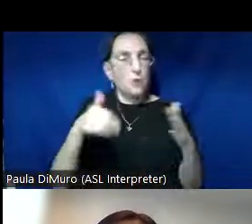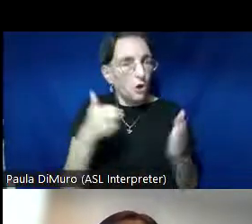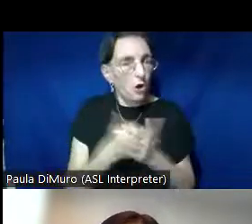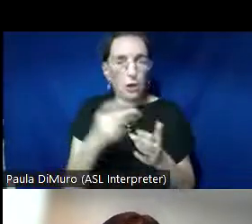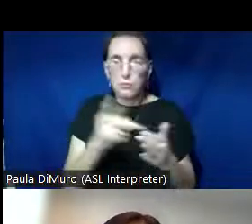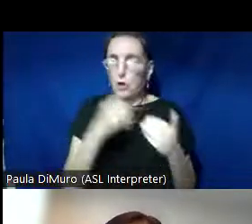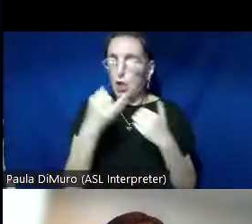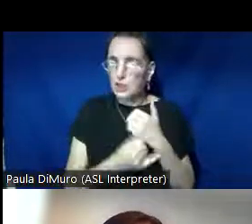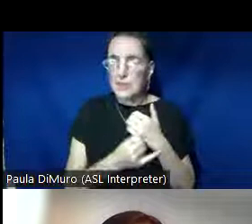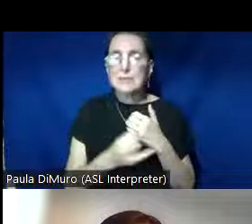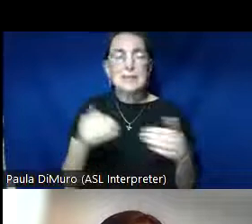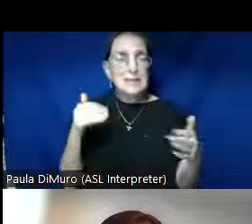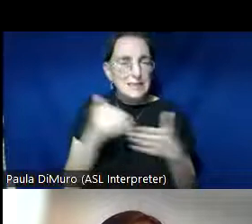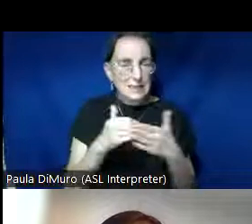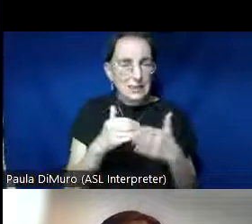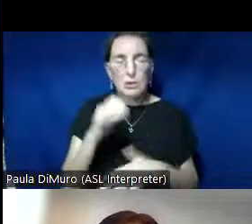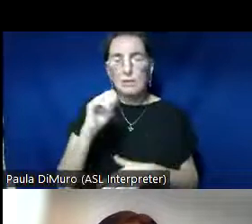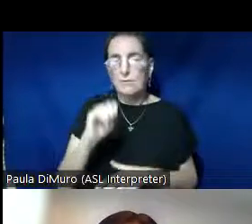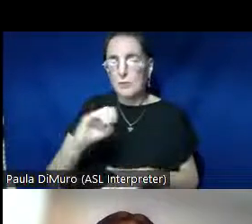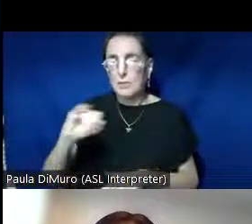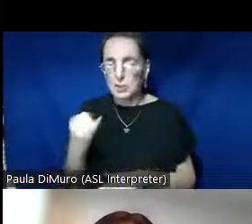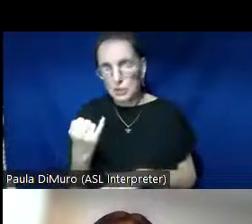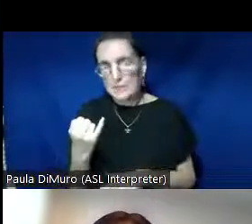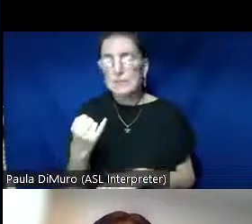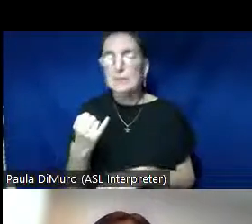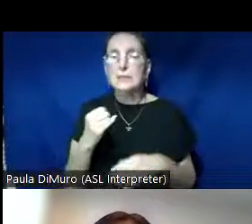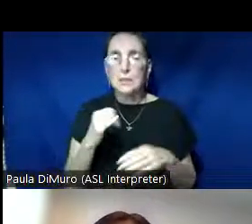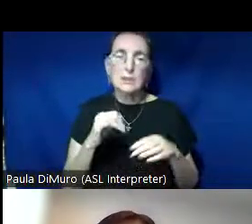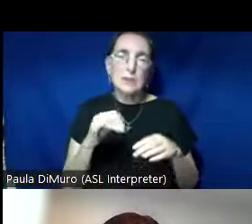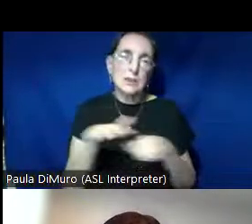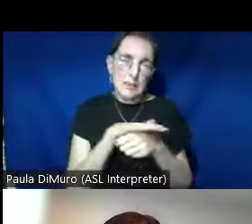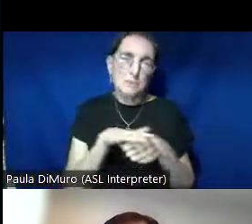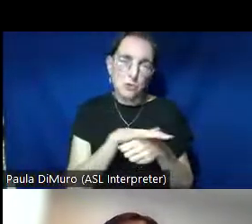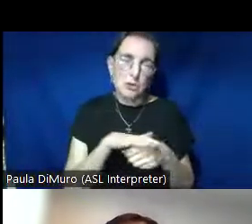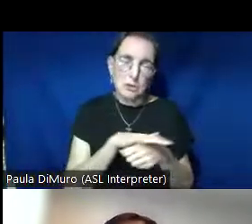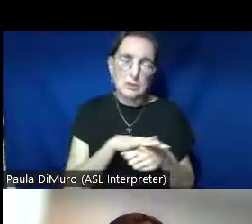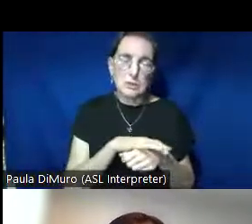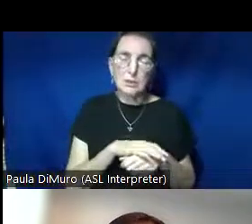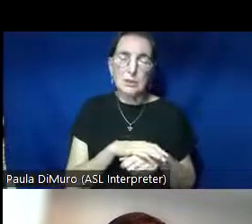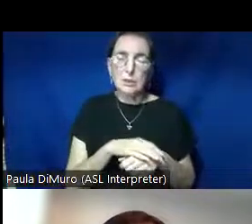O processo é requisitado para projetos